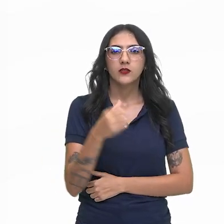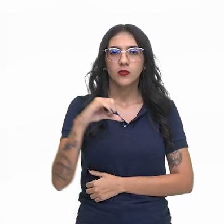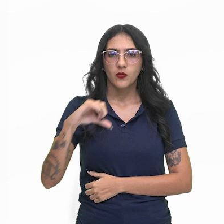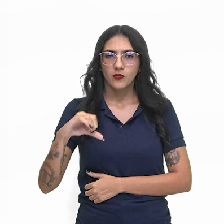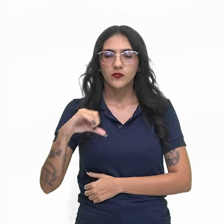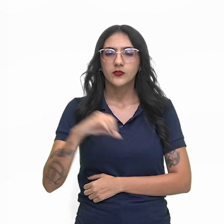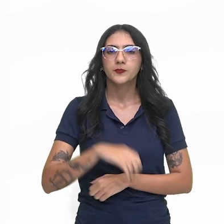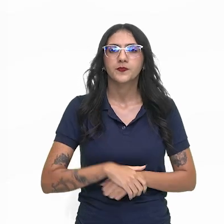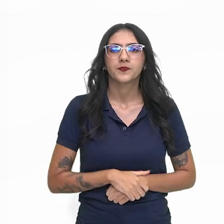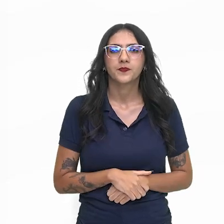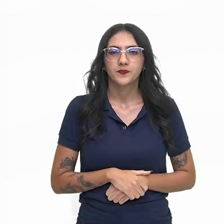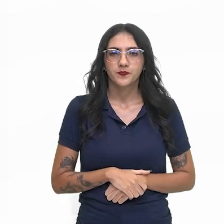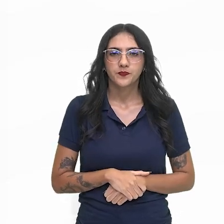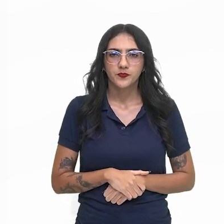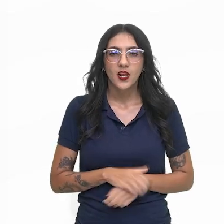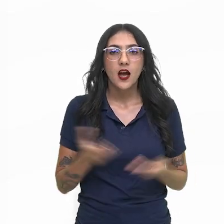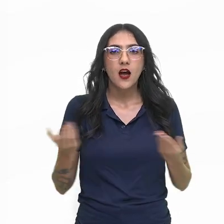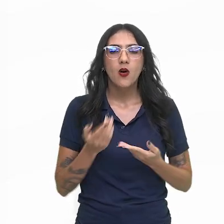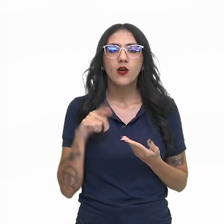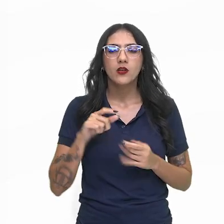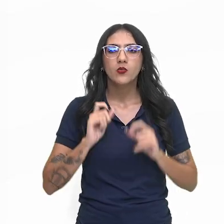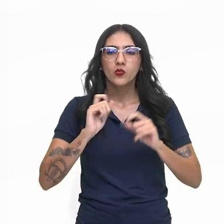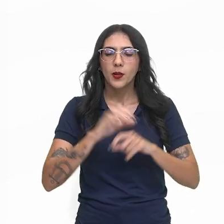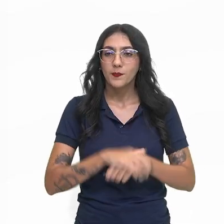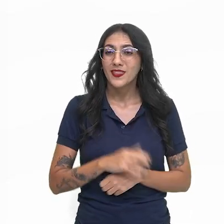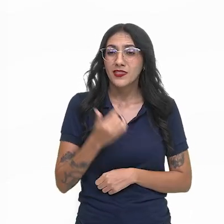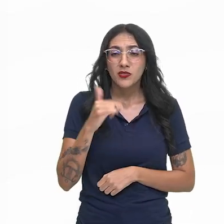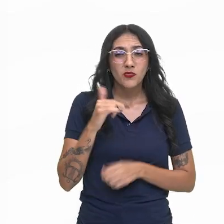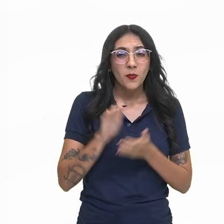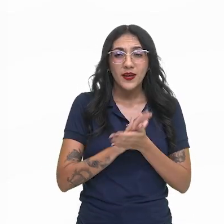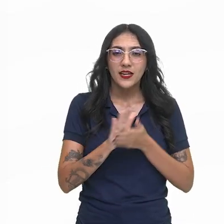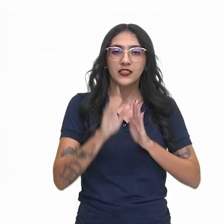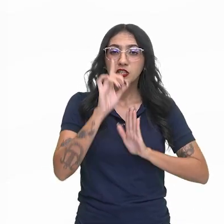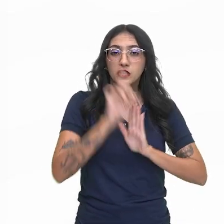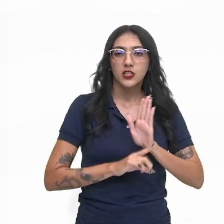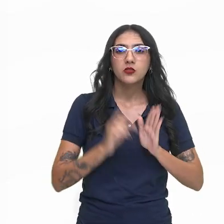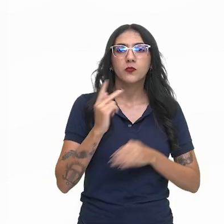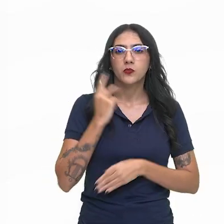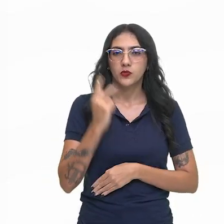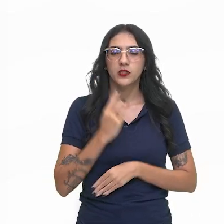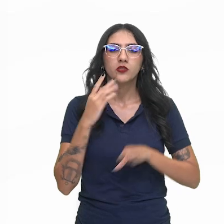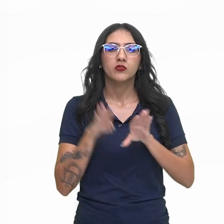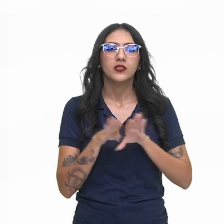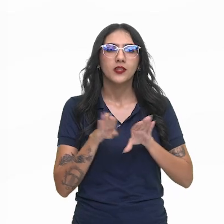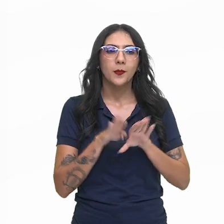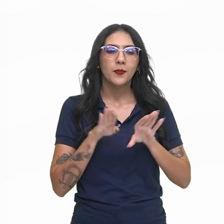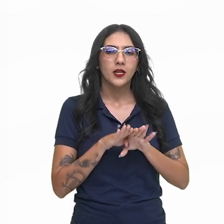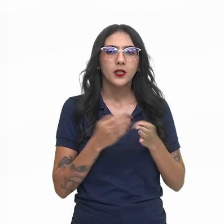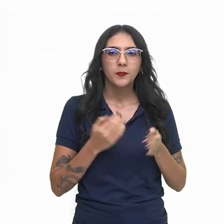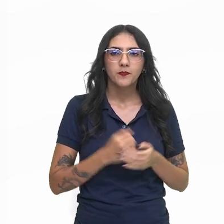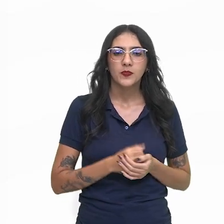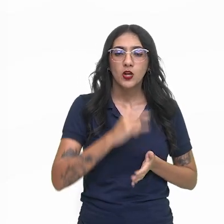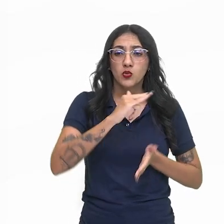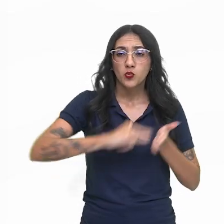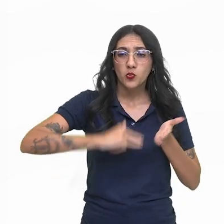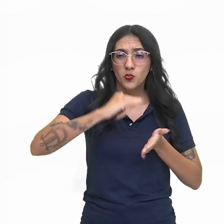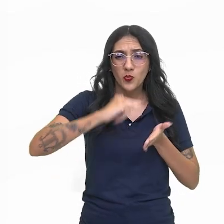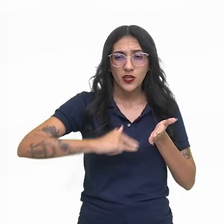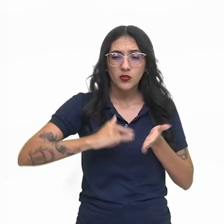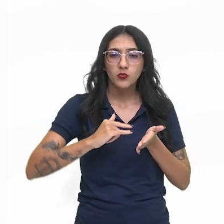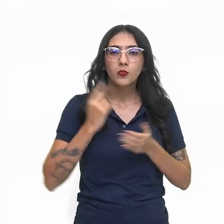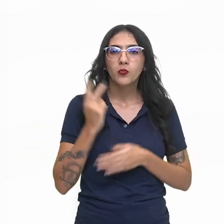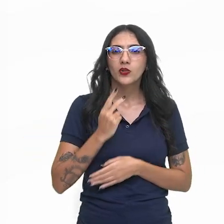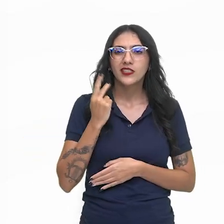1969, que vai tratar da suspensão de direitos políticos e a cassação de mandatos sem